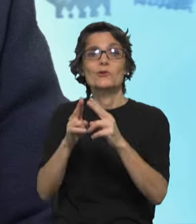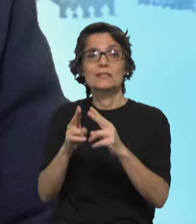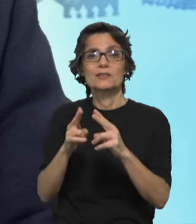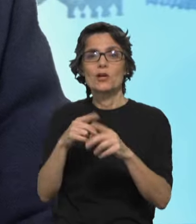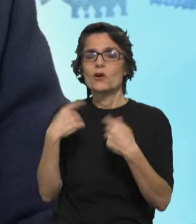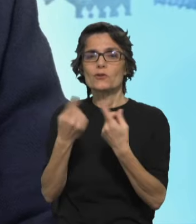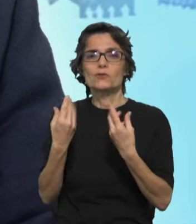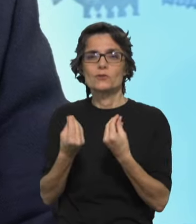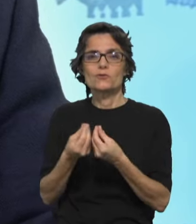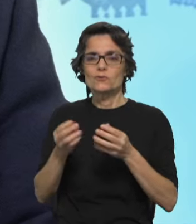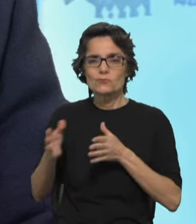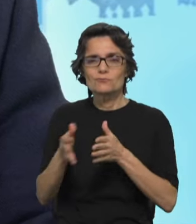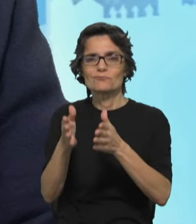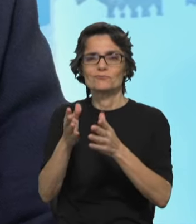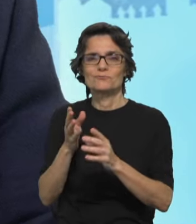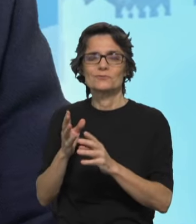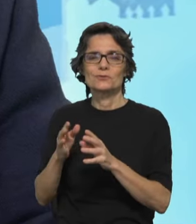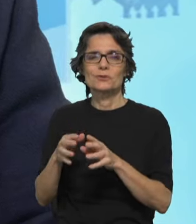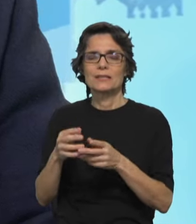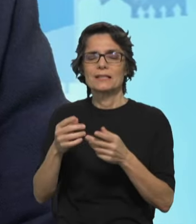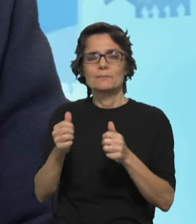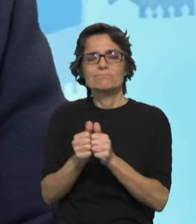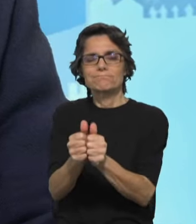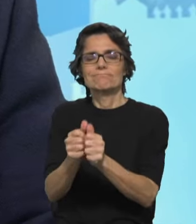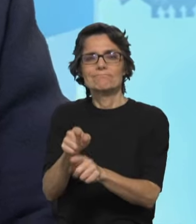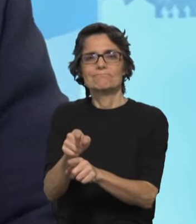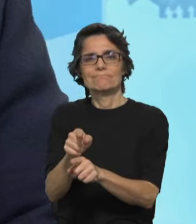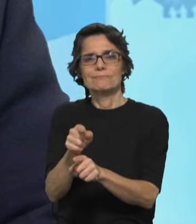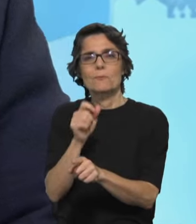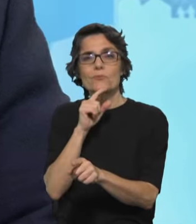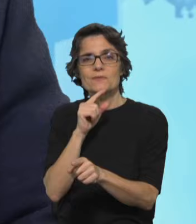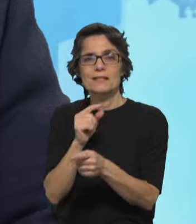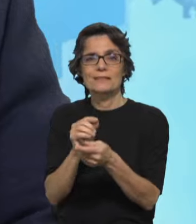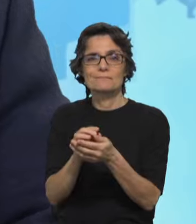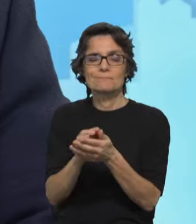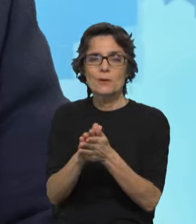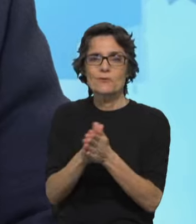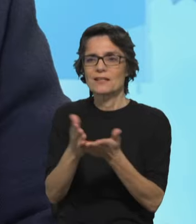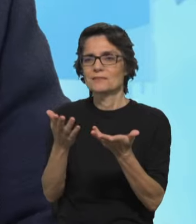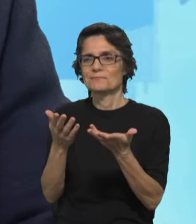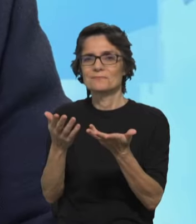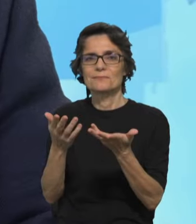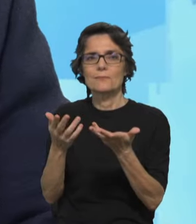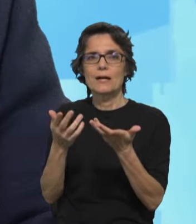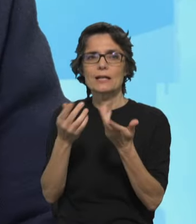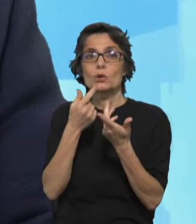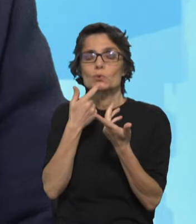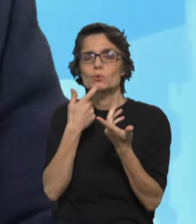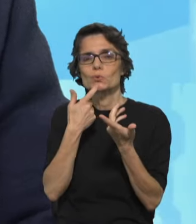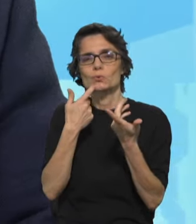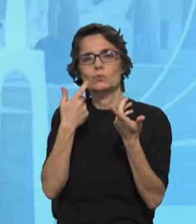lá e aproveitarmos esta ocasião para renovarmos também toda a formação cristã em torno da